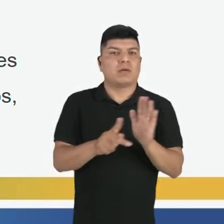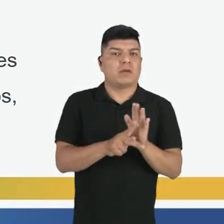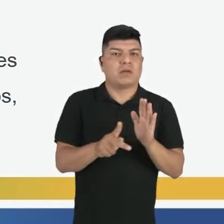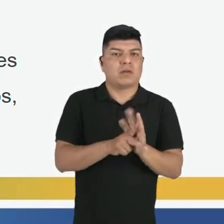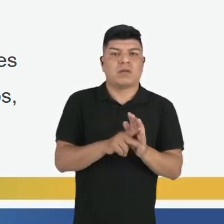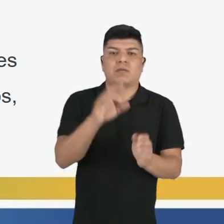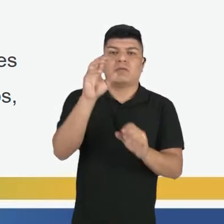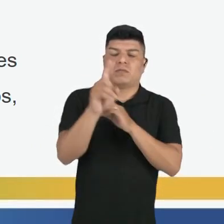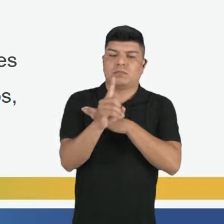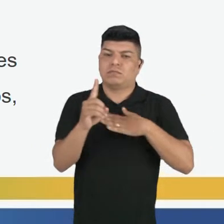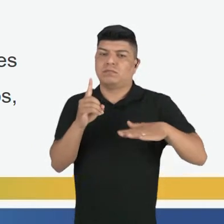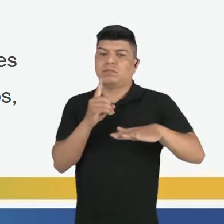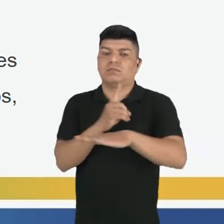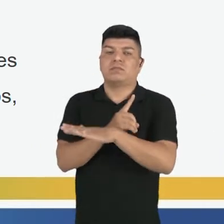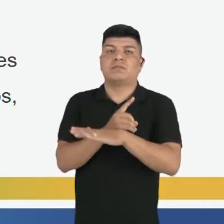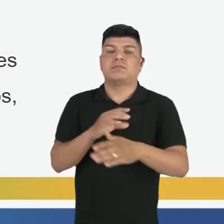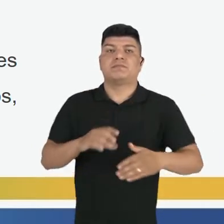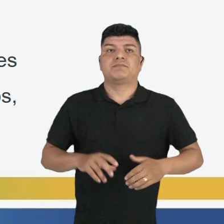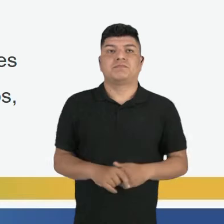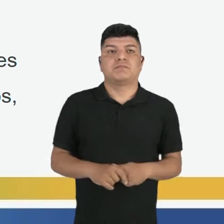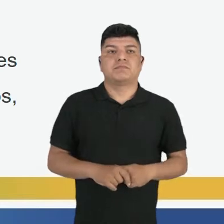de uma sociedade,